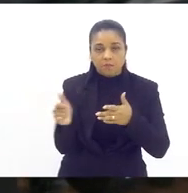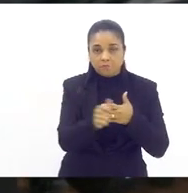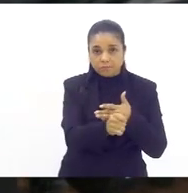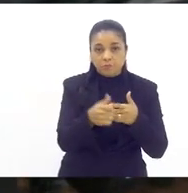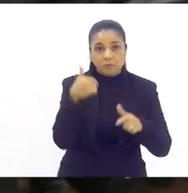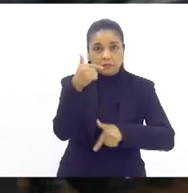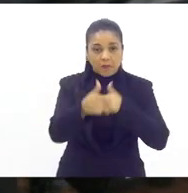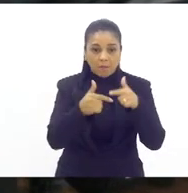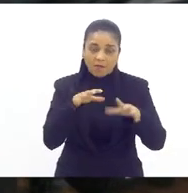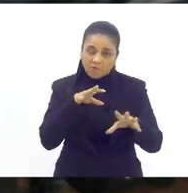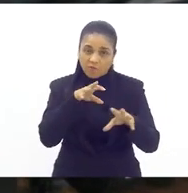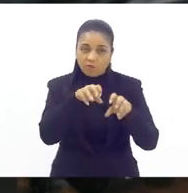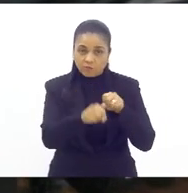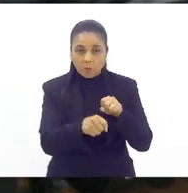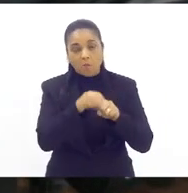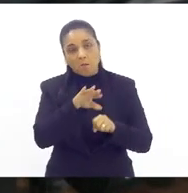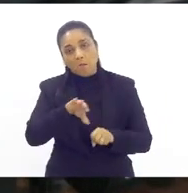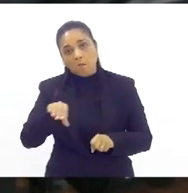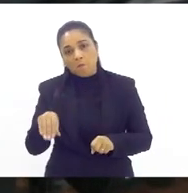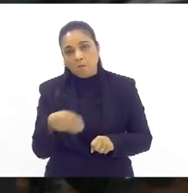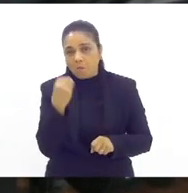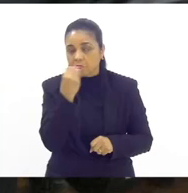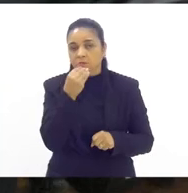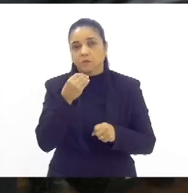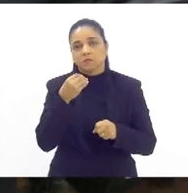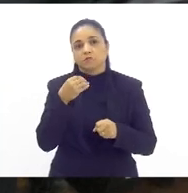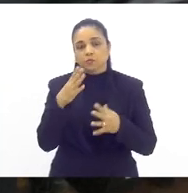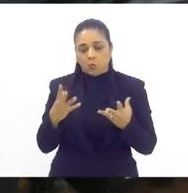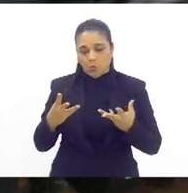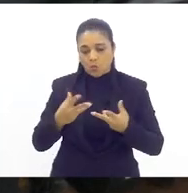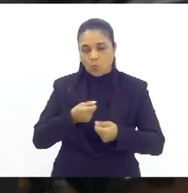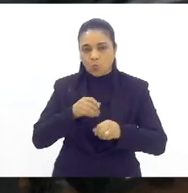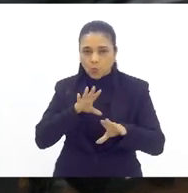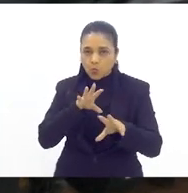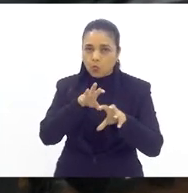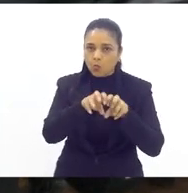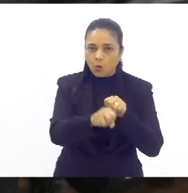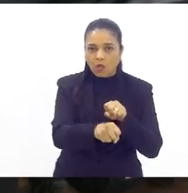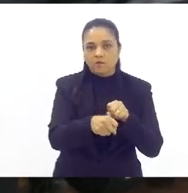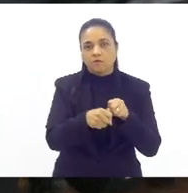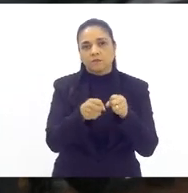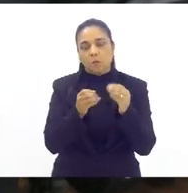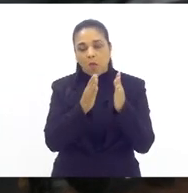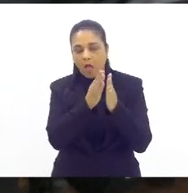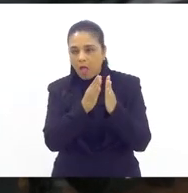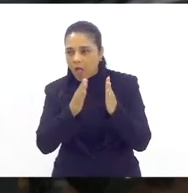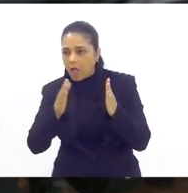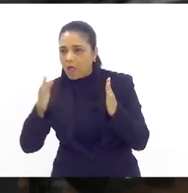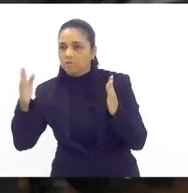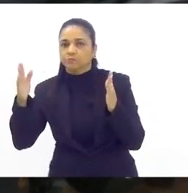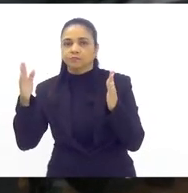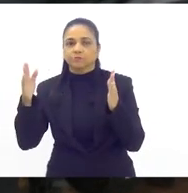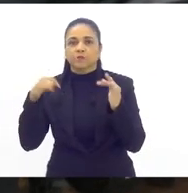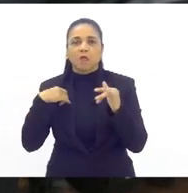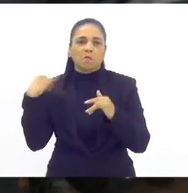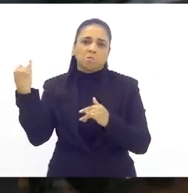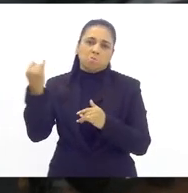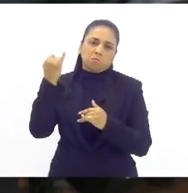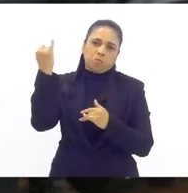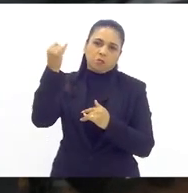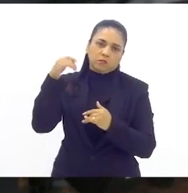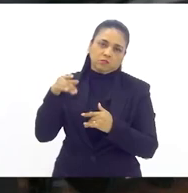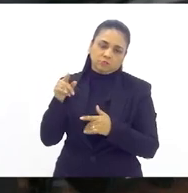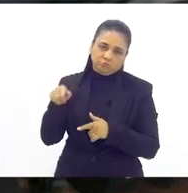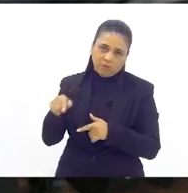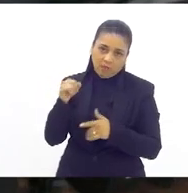sua formação mais possibilidade de qualificação a longo prazo que acho que é um dos é uma das funções mais importantes que a